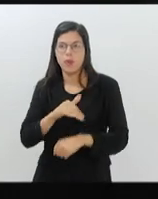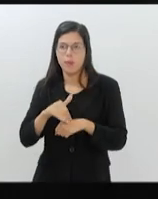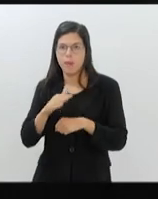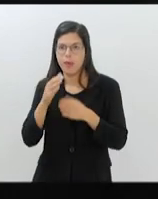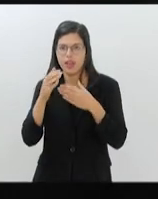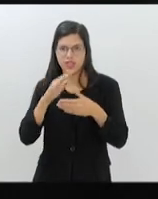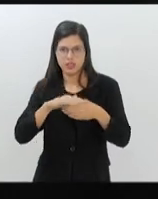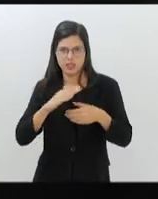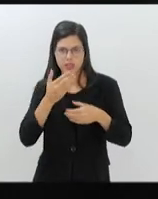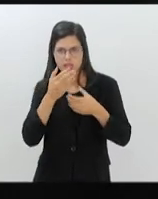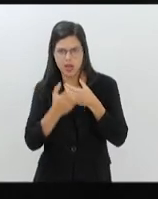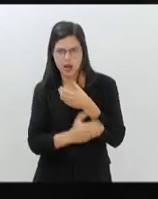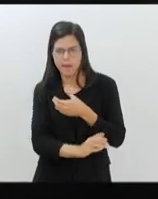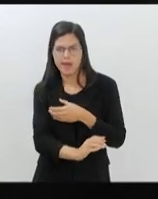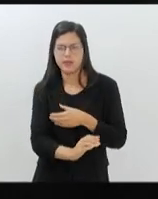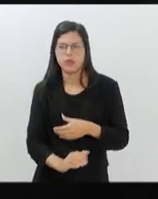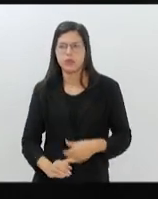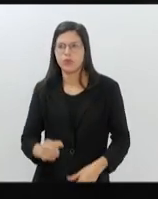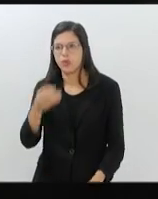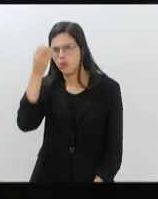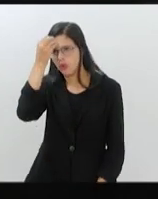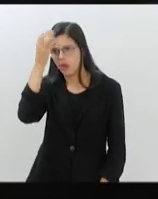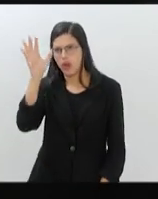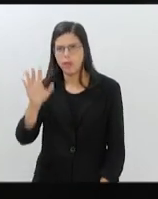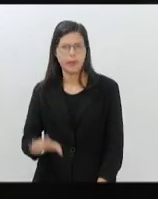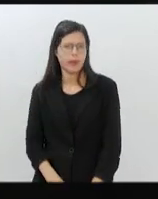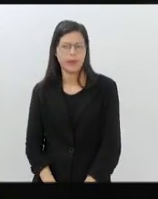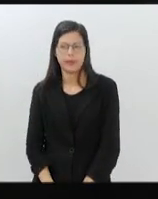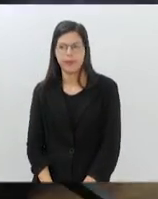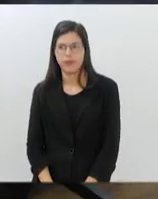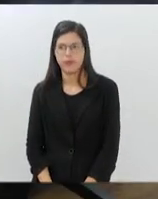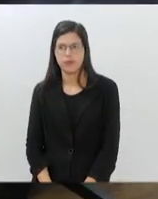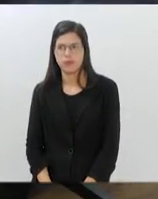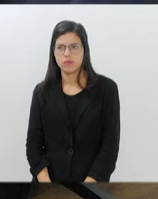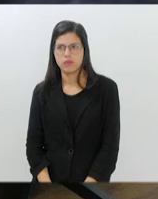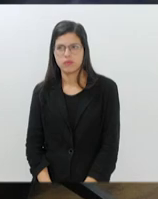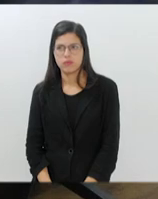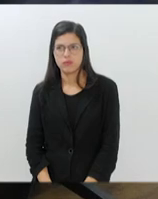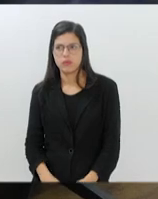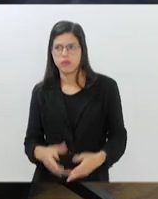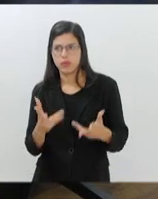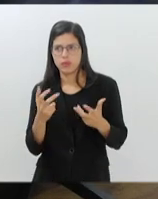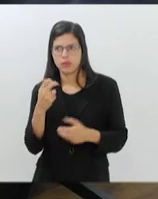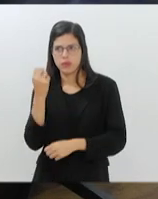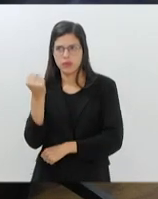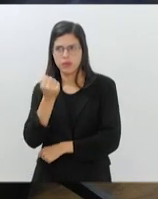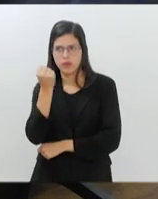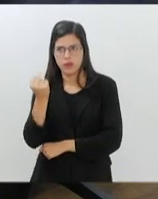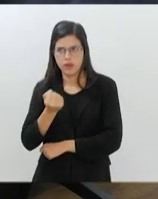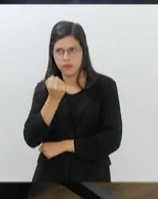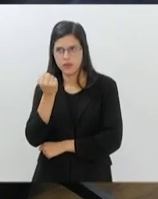saneamento não não me lembro mas tô entendendo a gravidade do que tá sendo falado